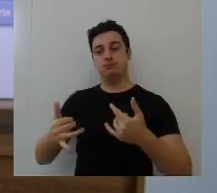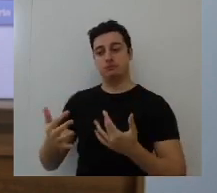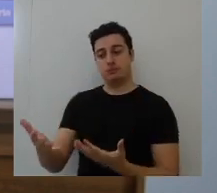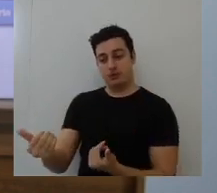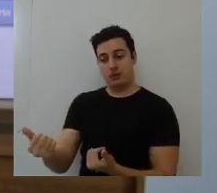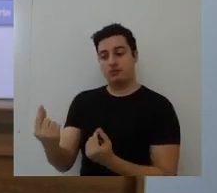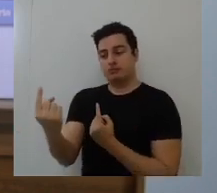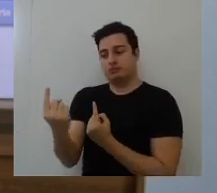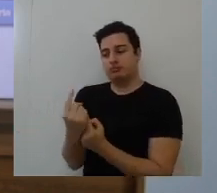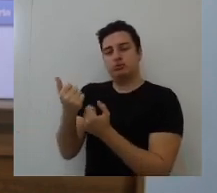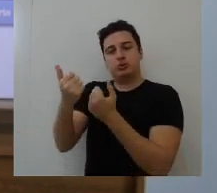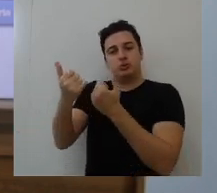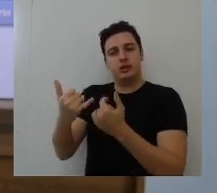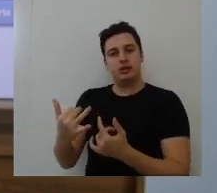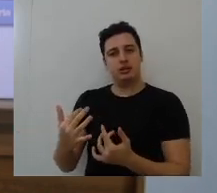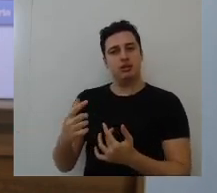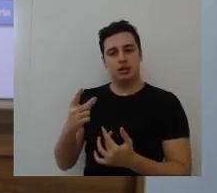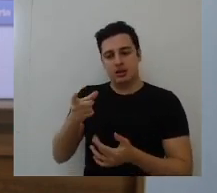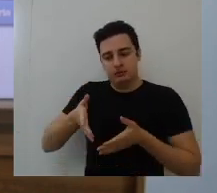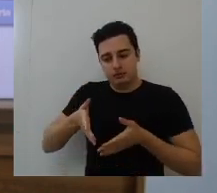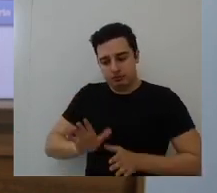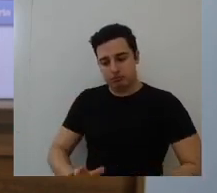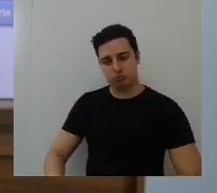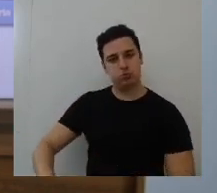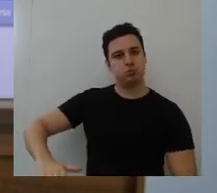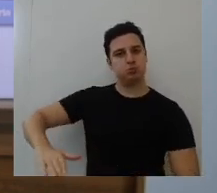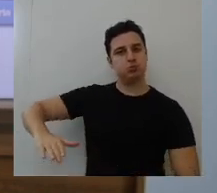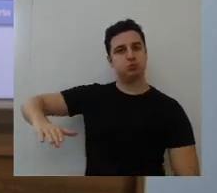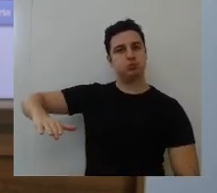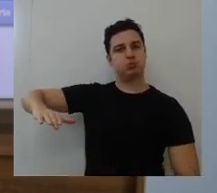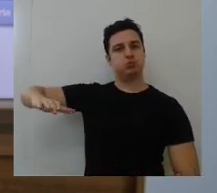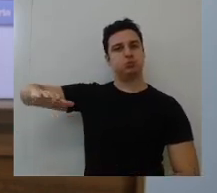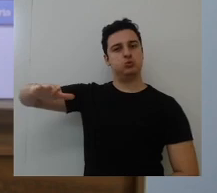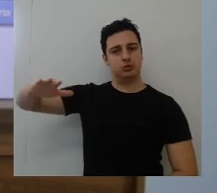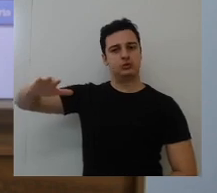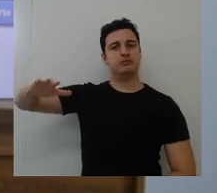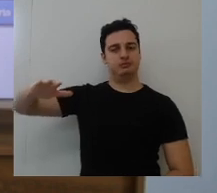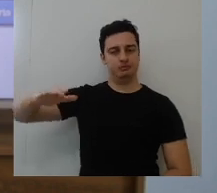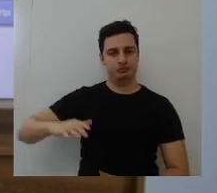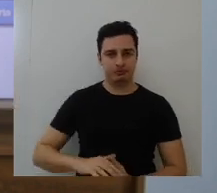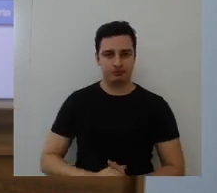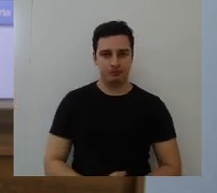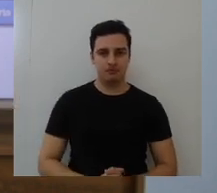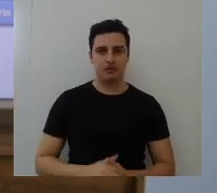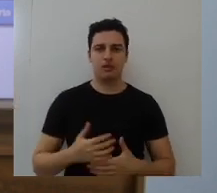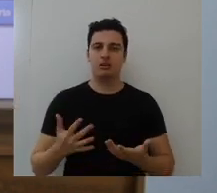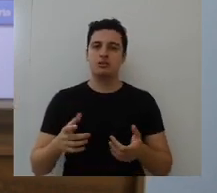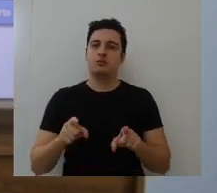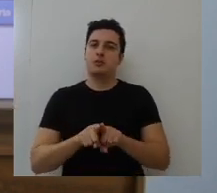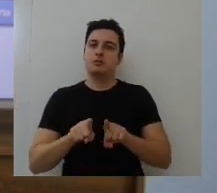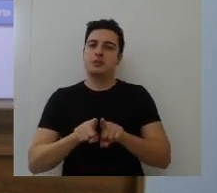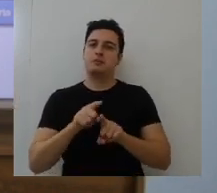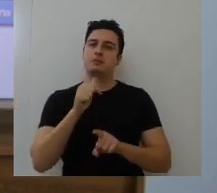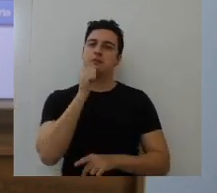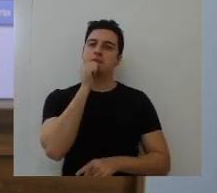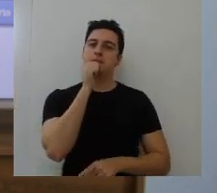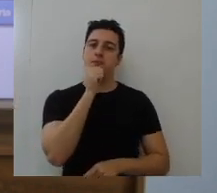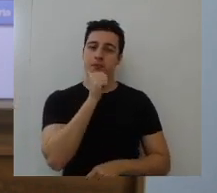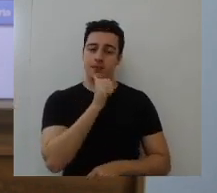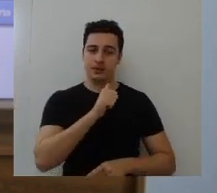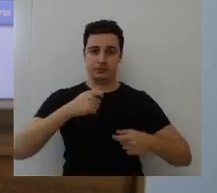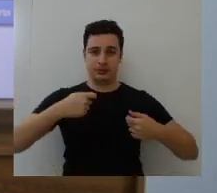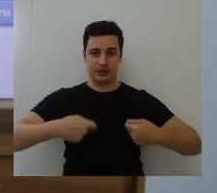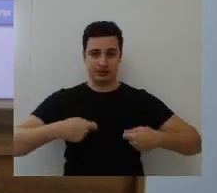ser guerreiros, para morrer pela cidade. Né? Então as mulheres também tinham essa ideia de que vou